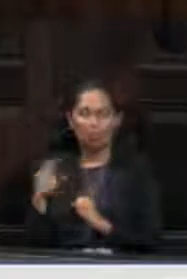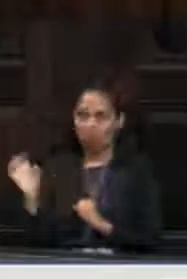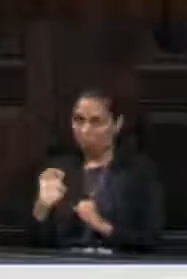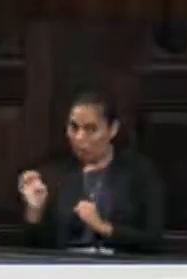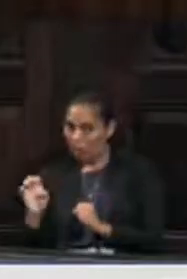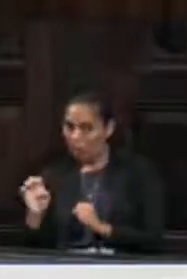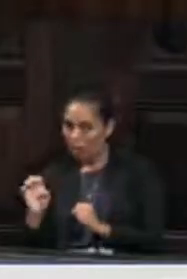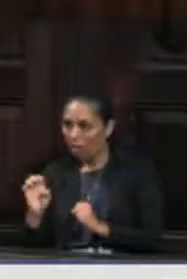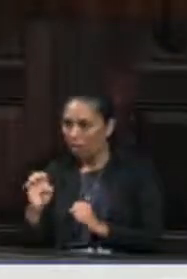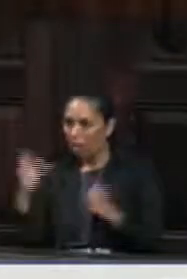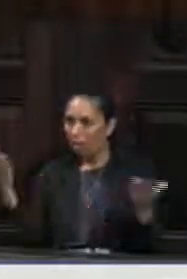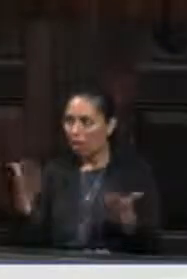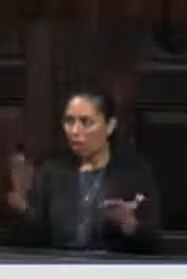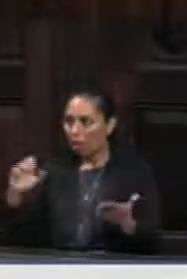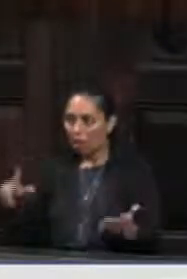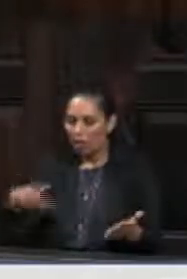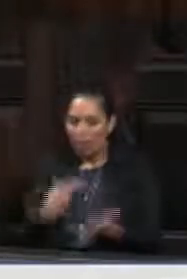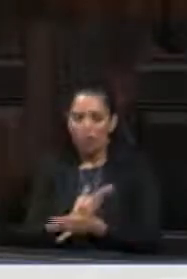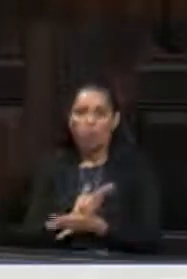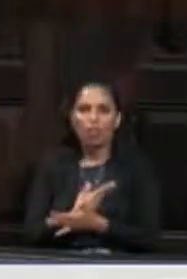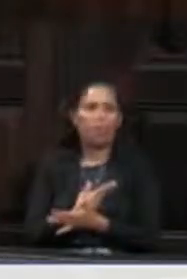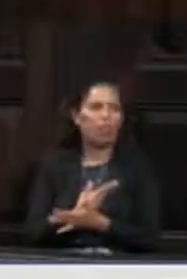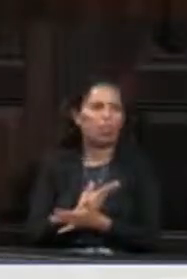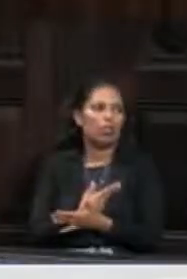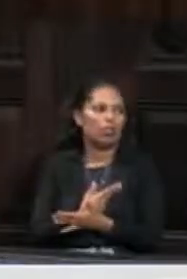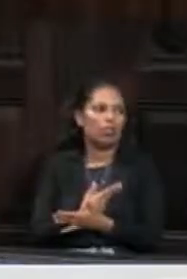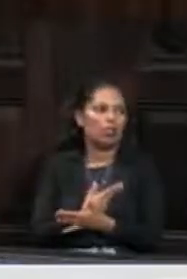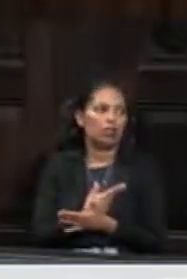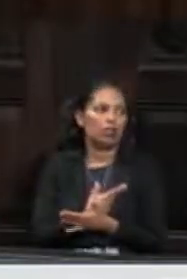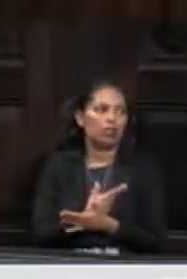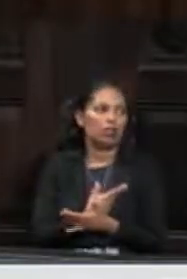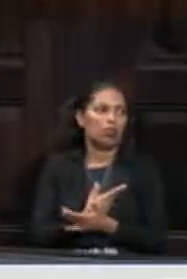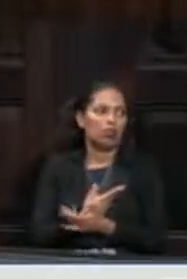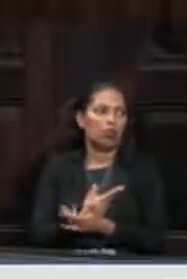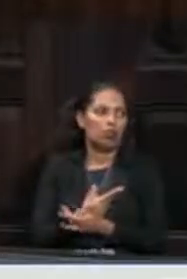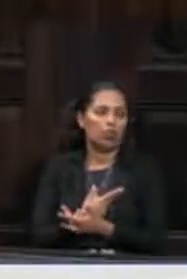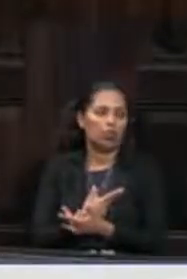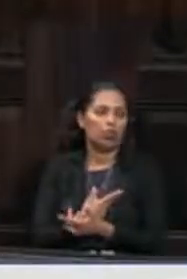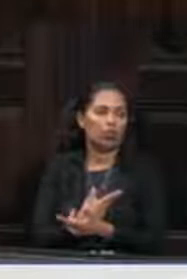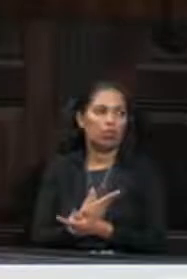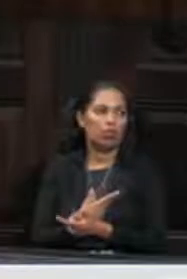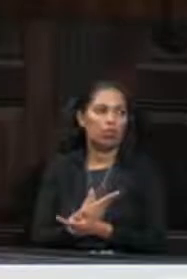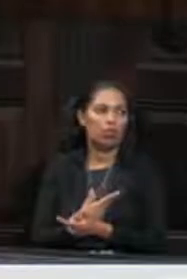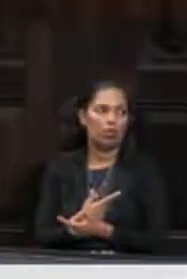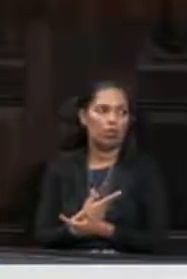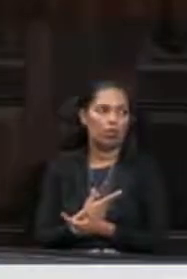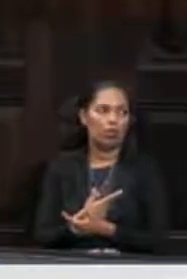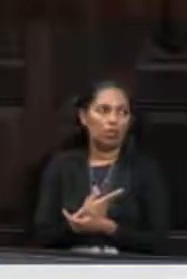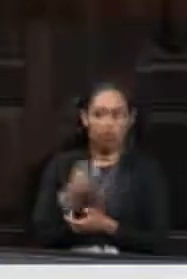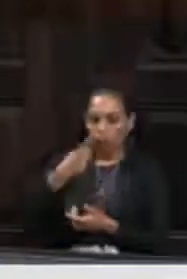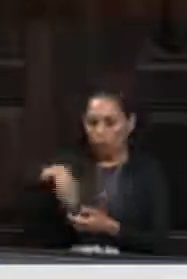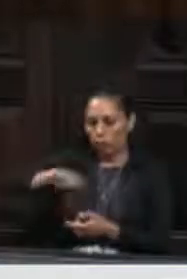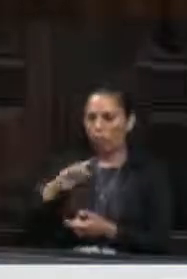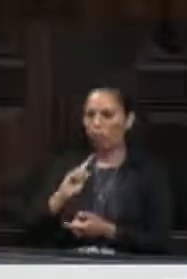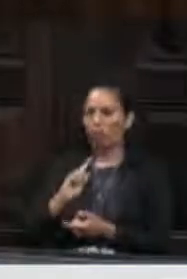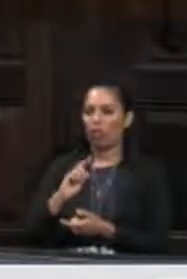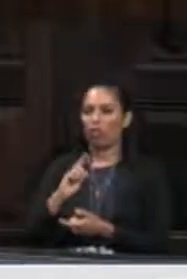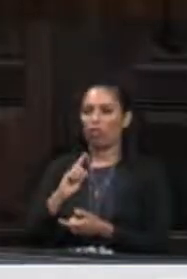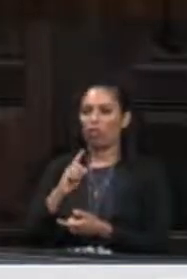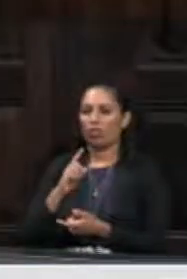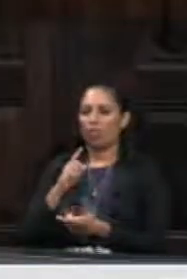criminalizar. Na verdade, defendemos a mera discordância das práticas e não a violência contra